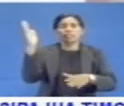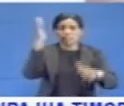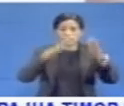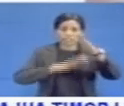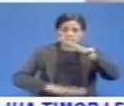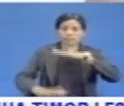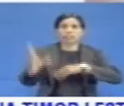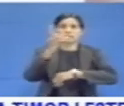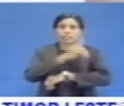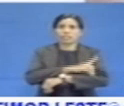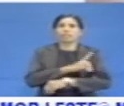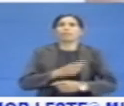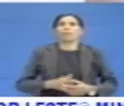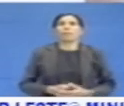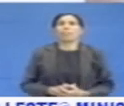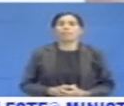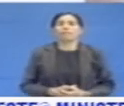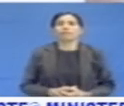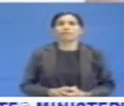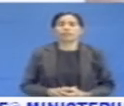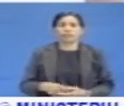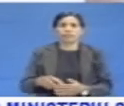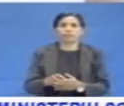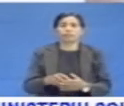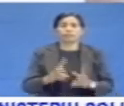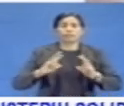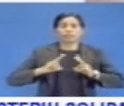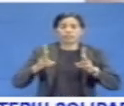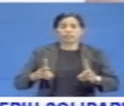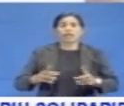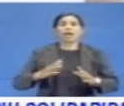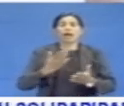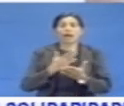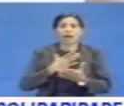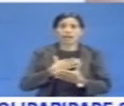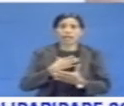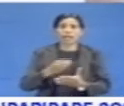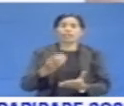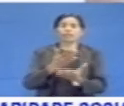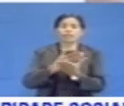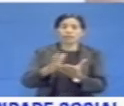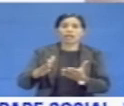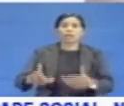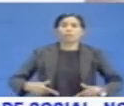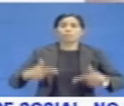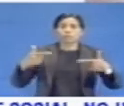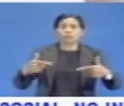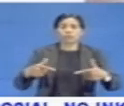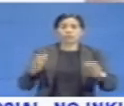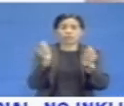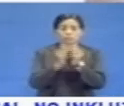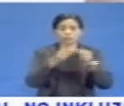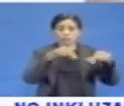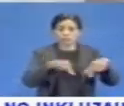Badala Rito no Lurecinhat. O veterano Nehakar Fahek Solo Clor Morris, o membro da Associação Deficiência Timor-Leste, no